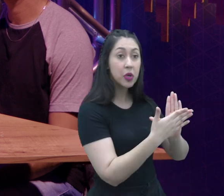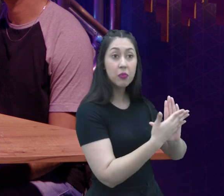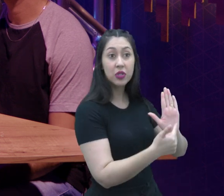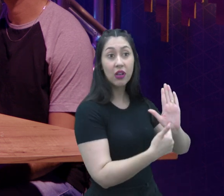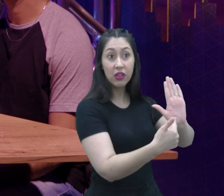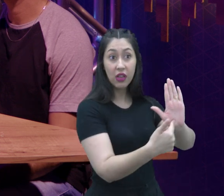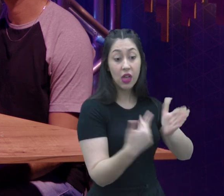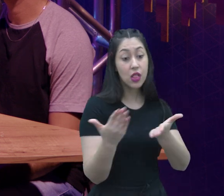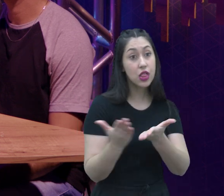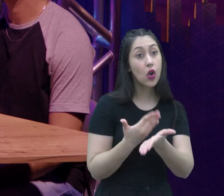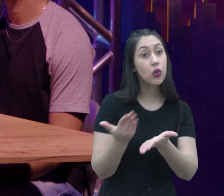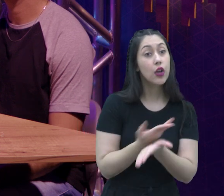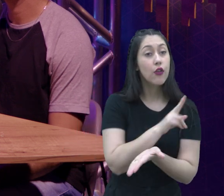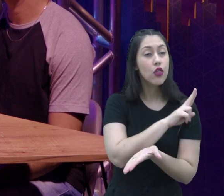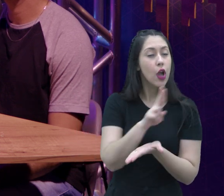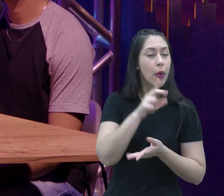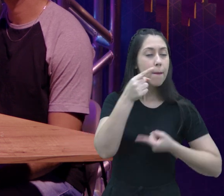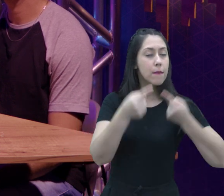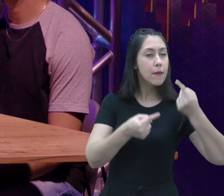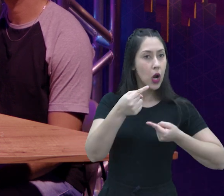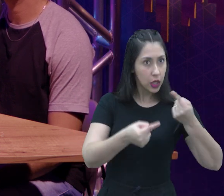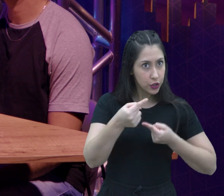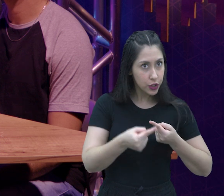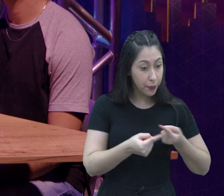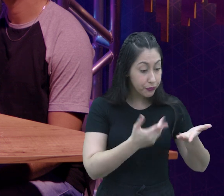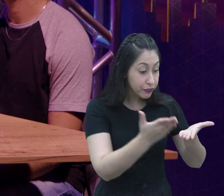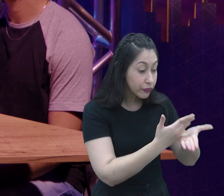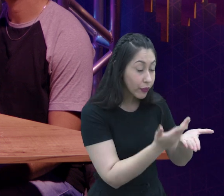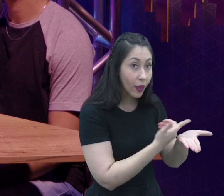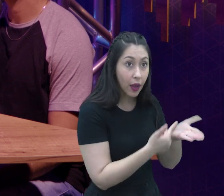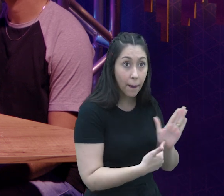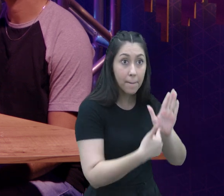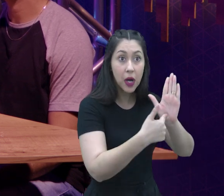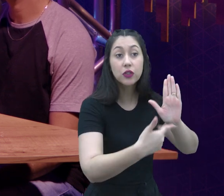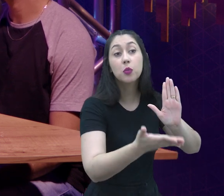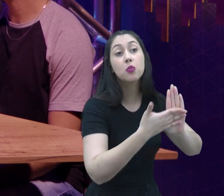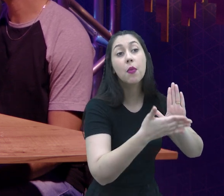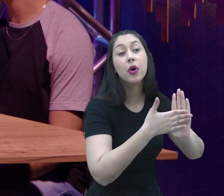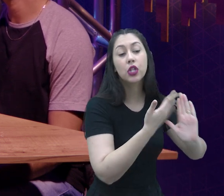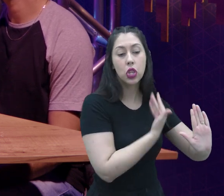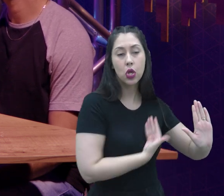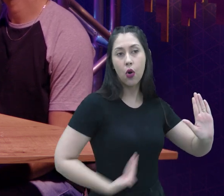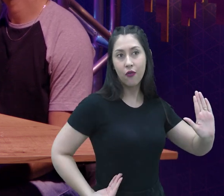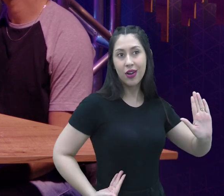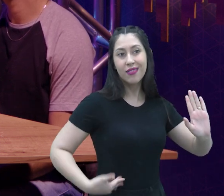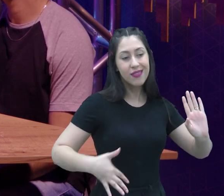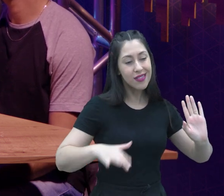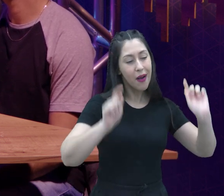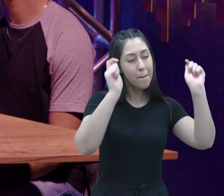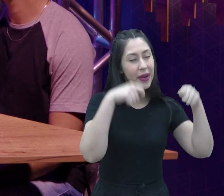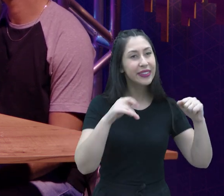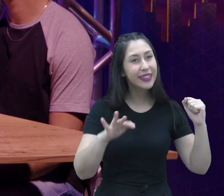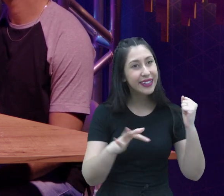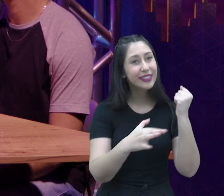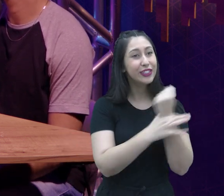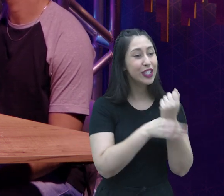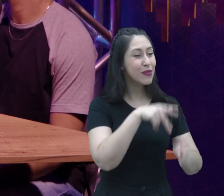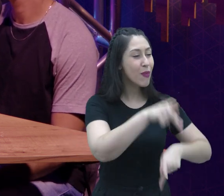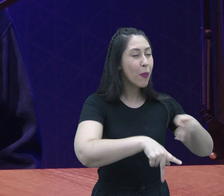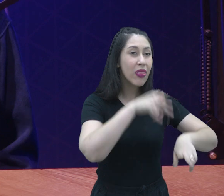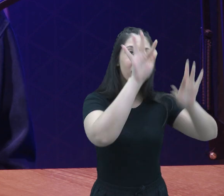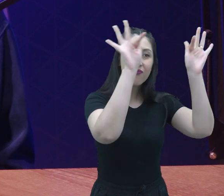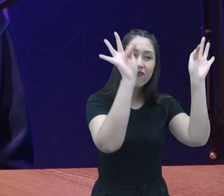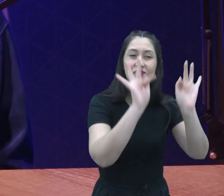livro chamado A Política. Nessa obra, Aristóteles procurou estabelecer uma proposta de governo que fosse capaz de garantir felicidade geral da